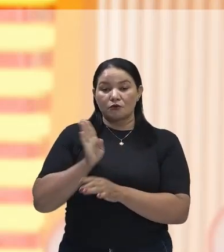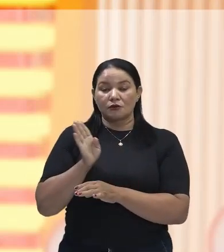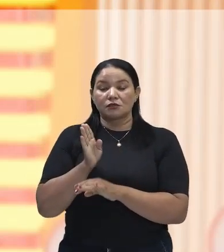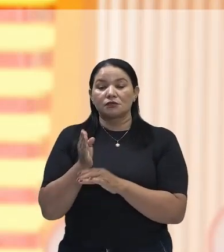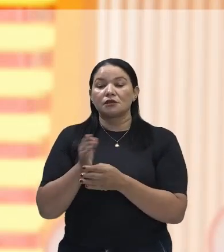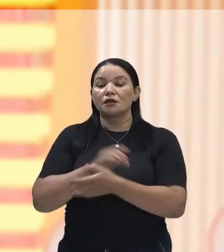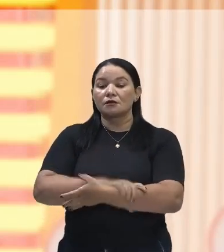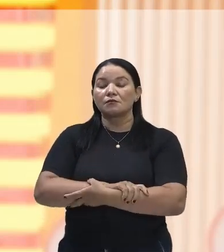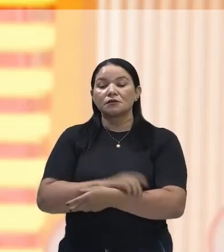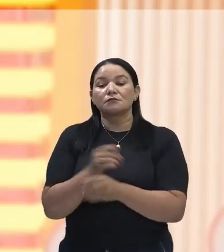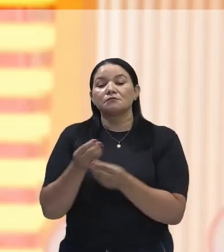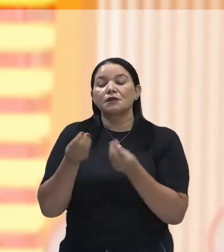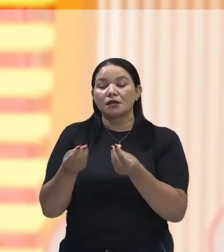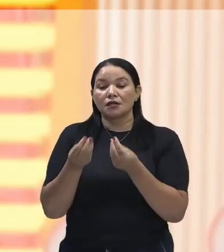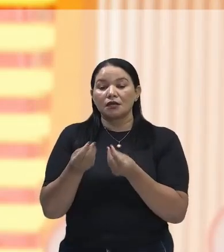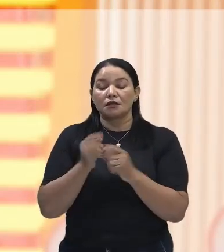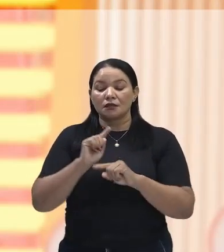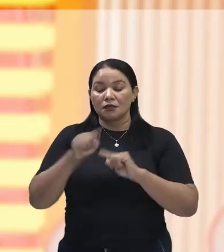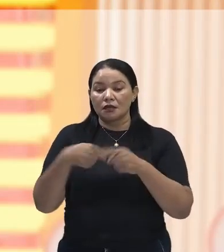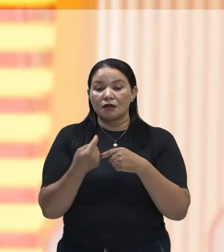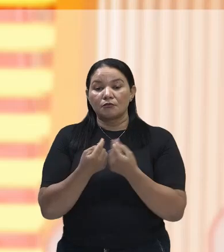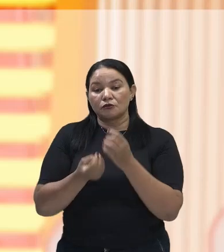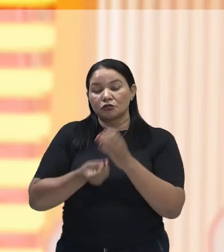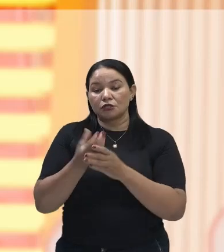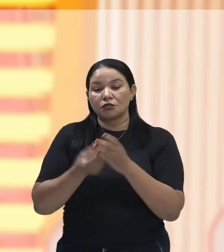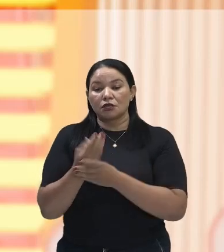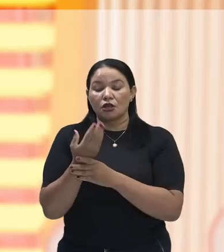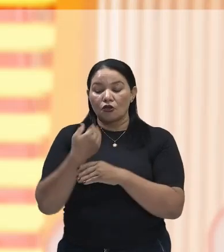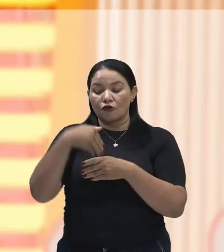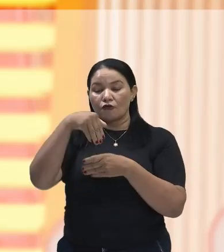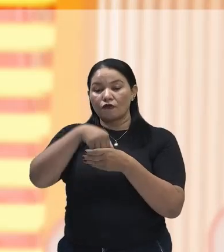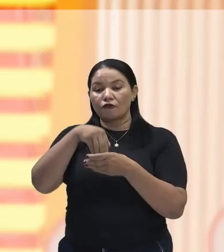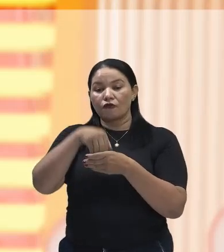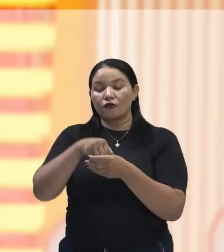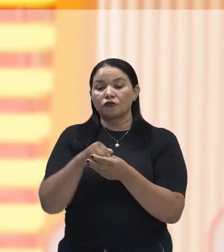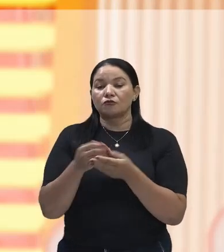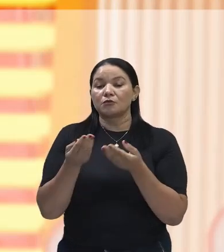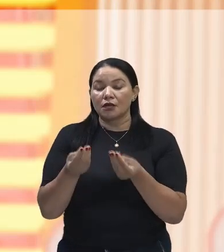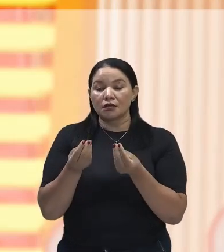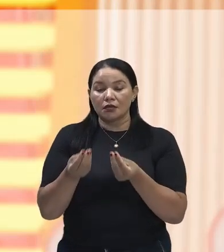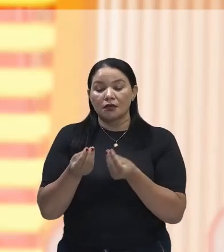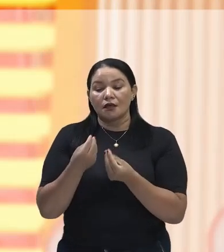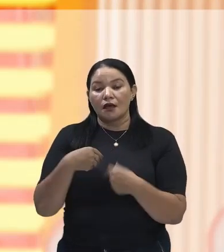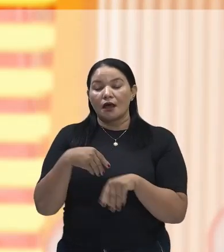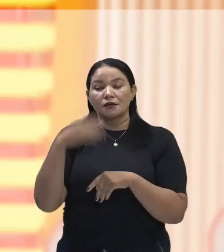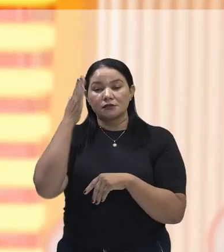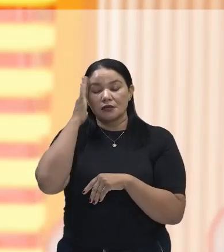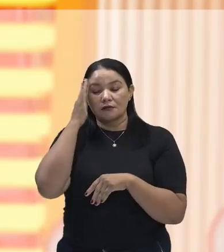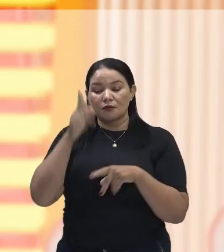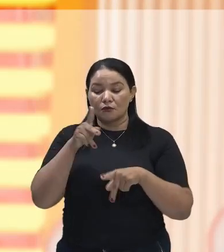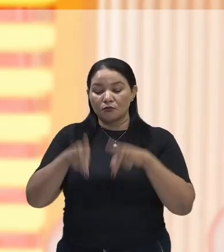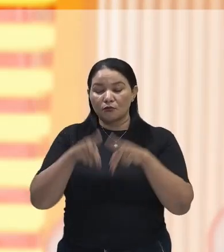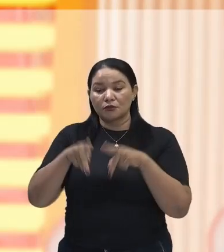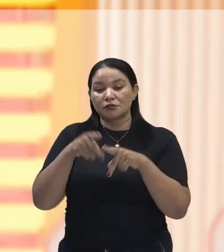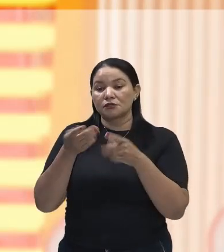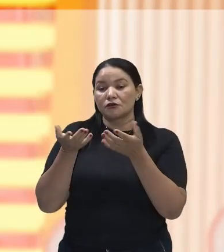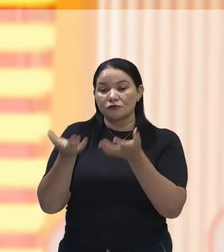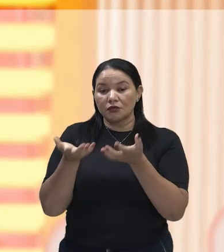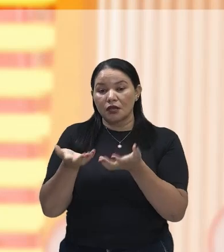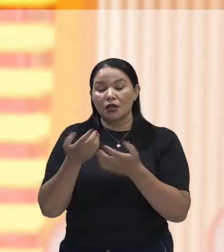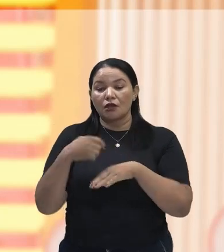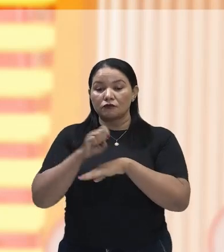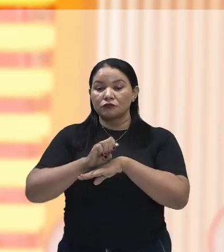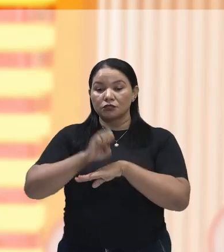depois implementar uma votação para saber se a população desejava ou não que o Estado